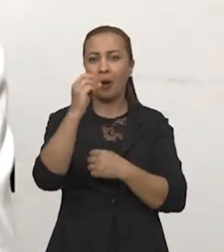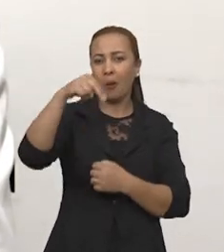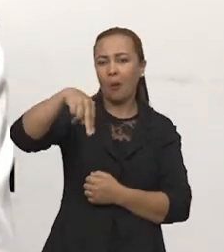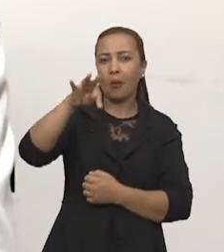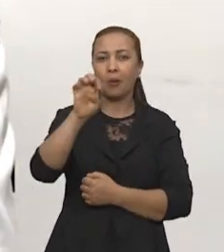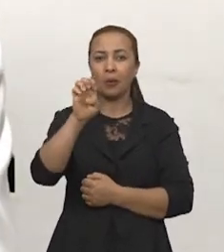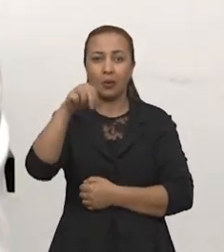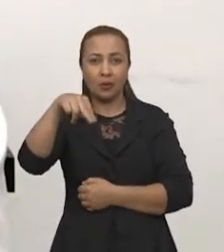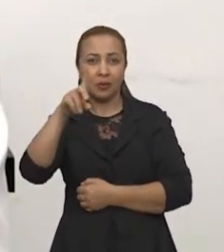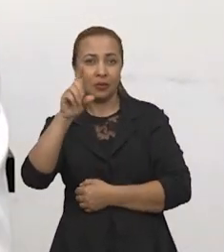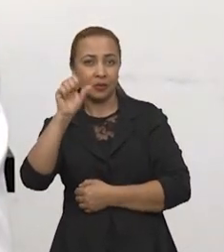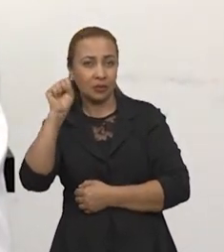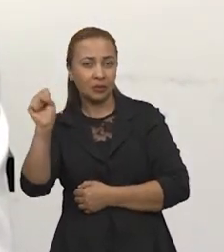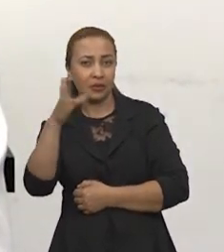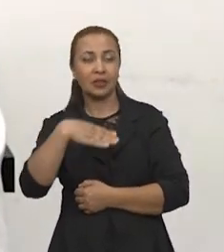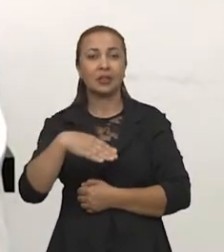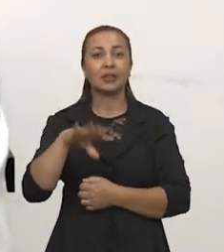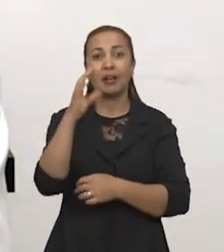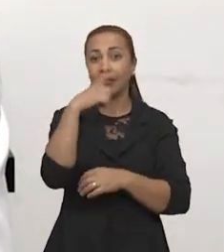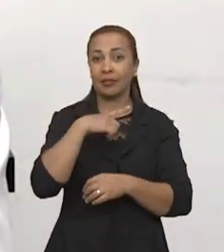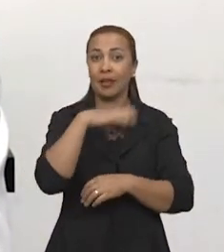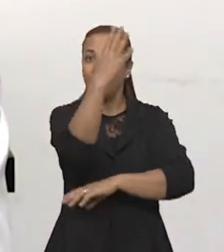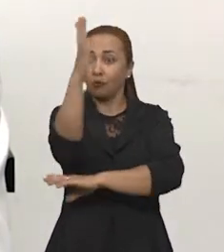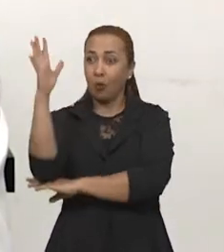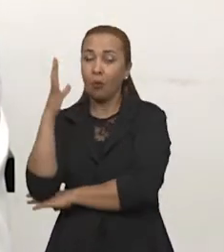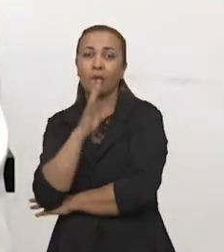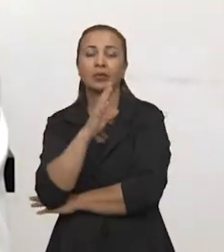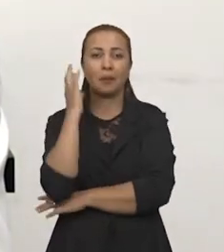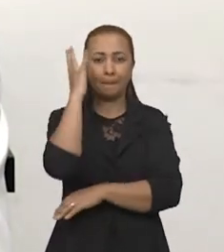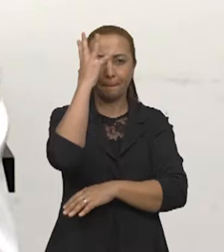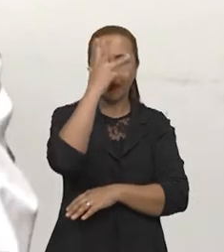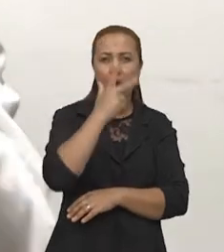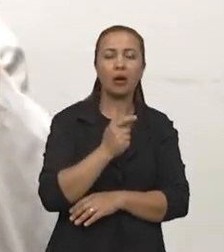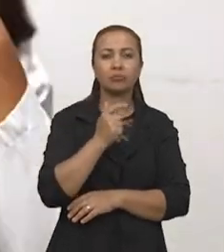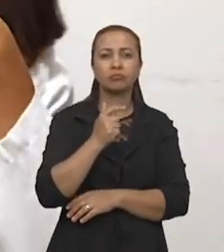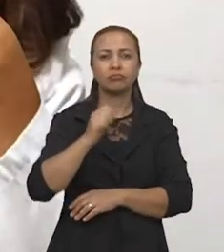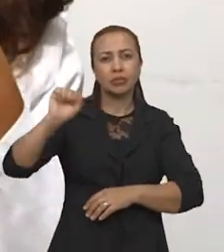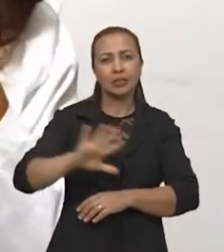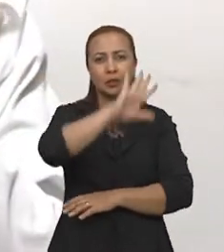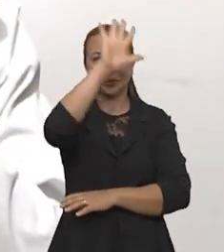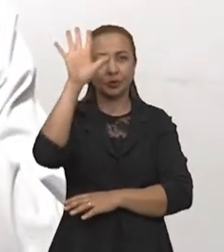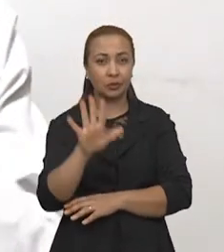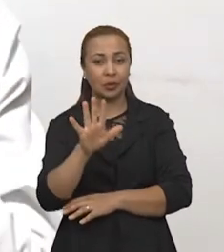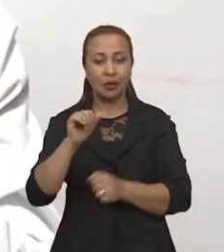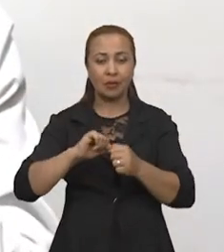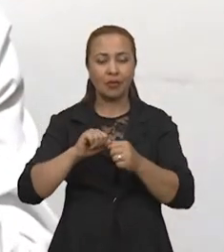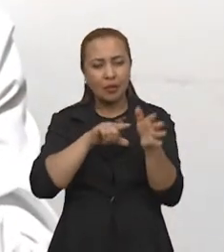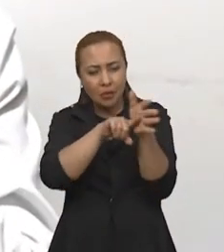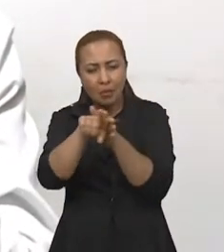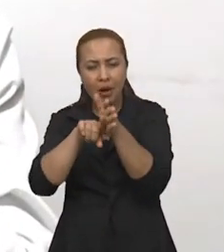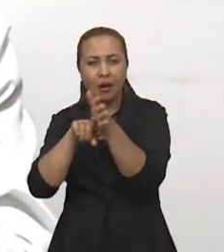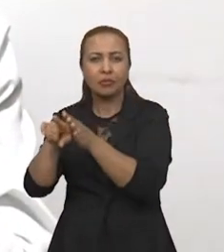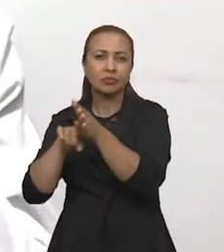de Sincorá, né, onde existe uma flona, Floresta Nacional Contenda de Sincorá, e na proximidade nós fizemos um